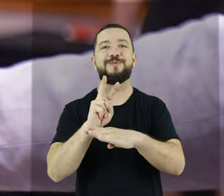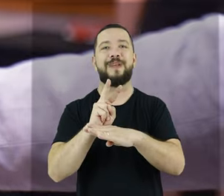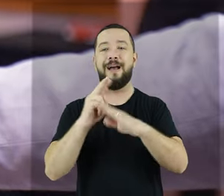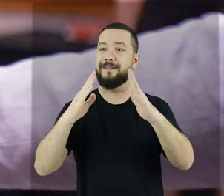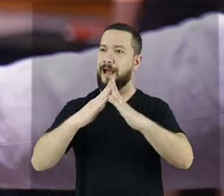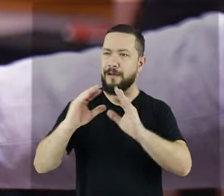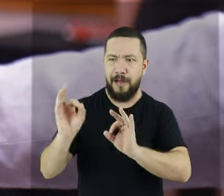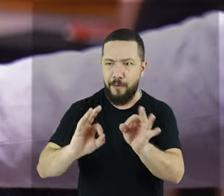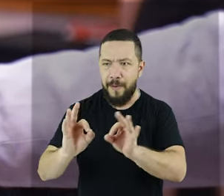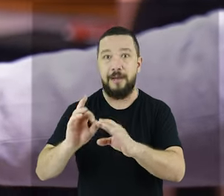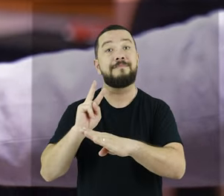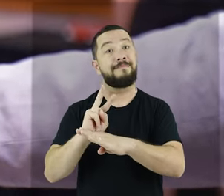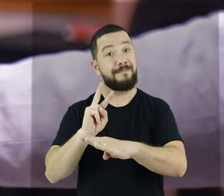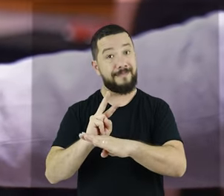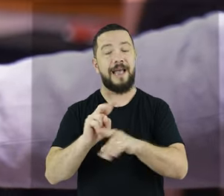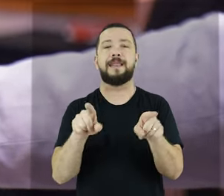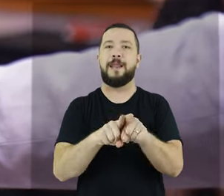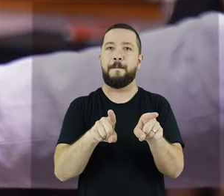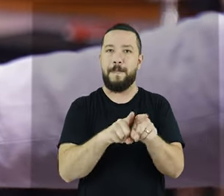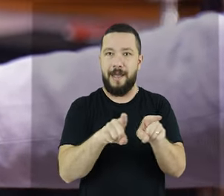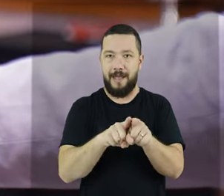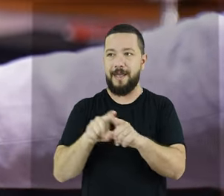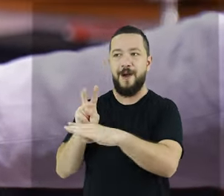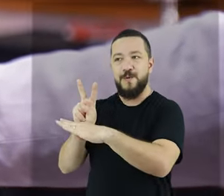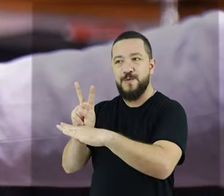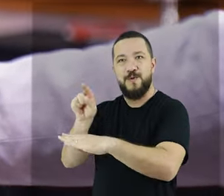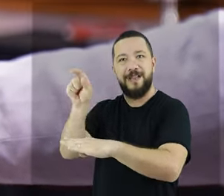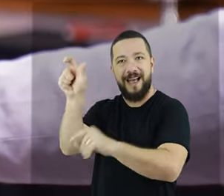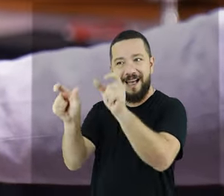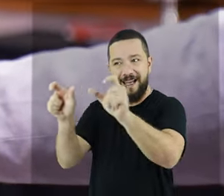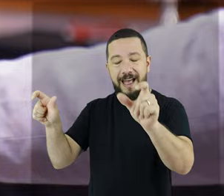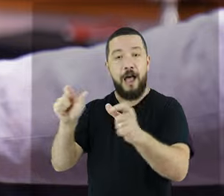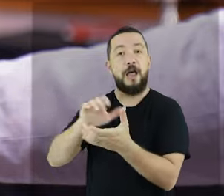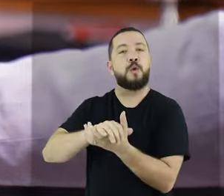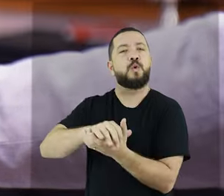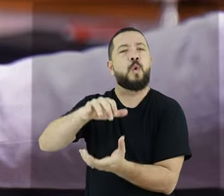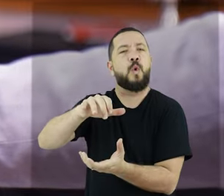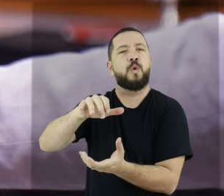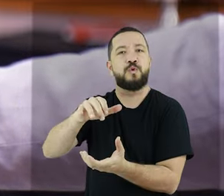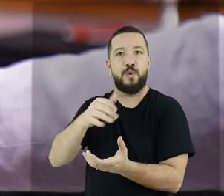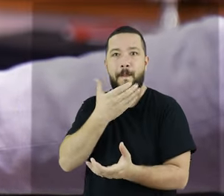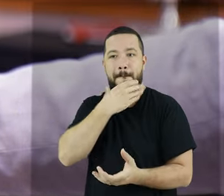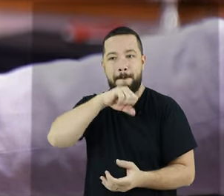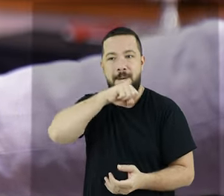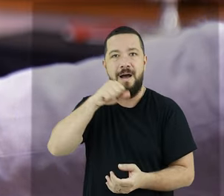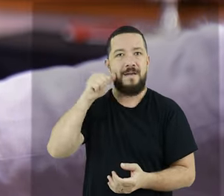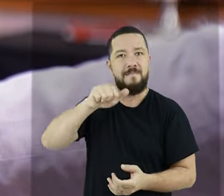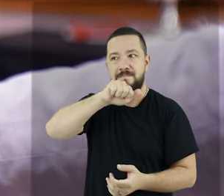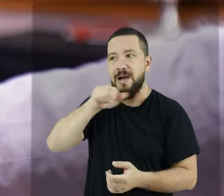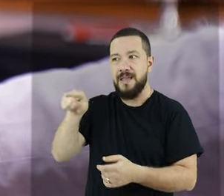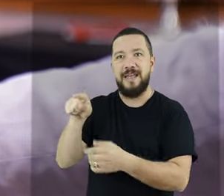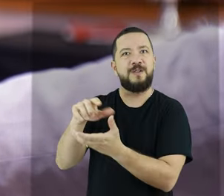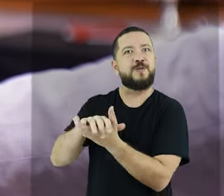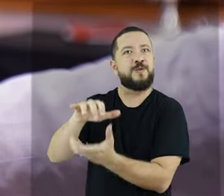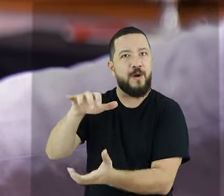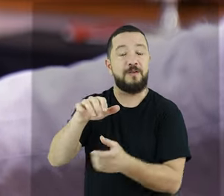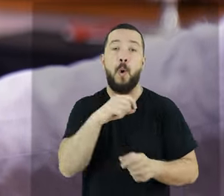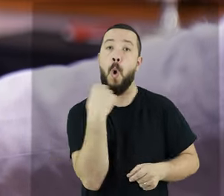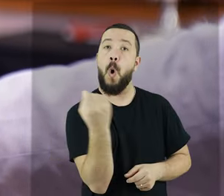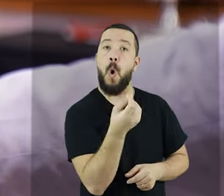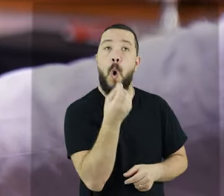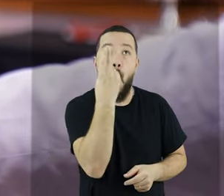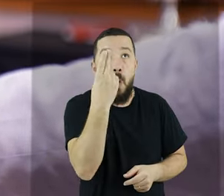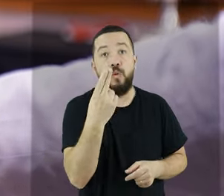gente fica idoso, né, que a gente, ou quando nós cuidamos de pessoas idosas, quando nossos pais ficam idosos, que nós temos que cuidar, ou quando